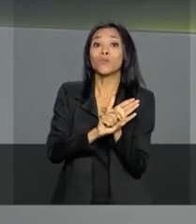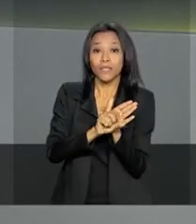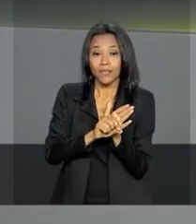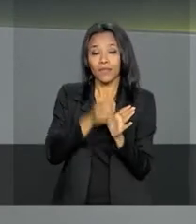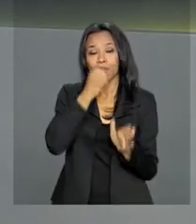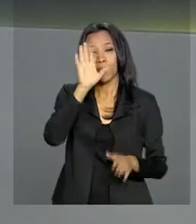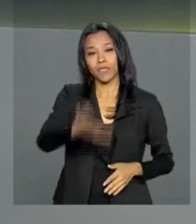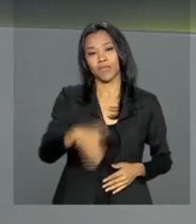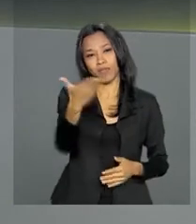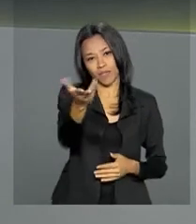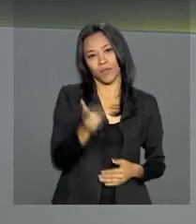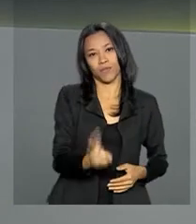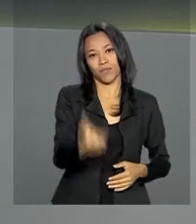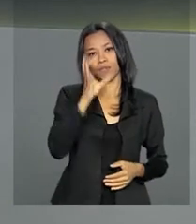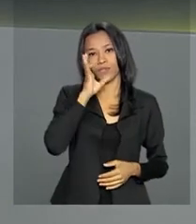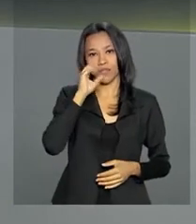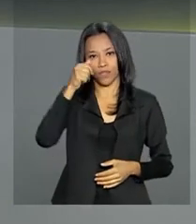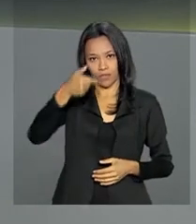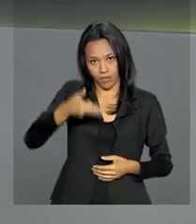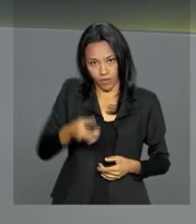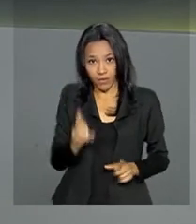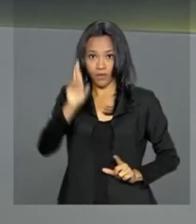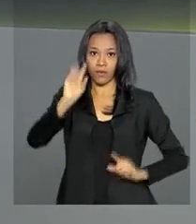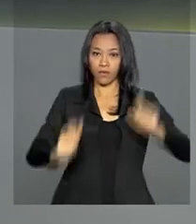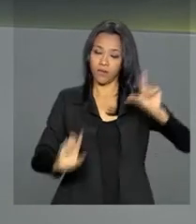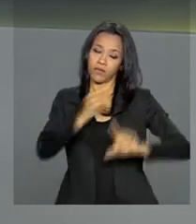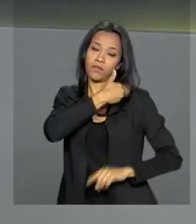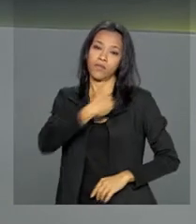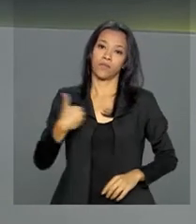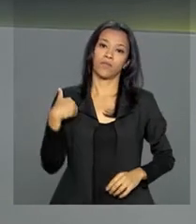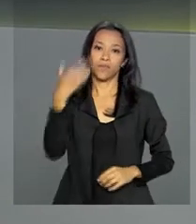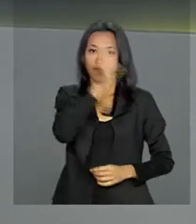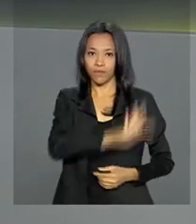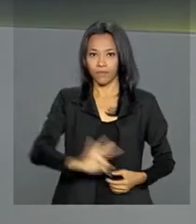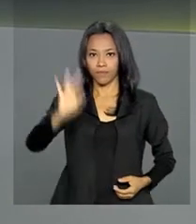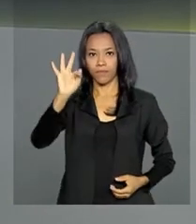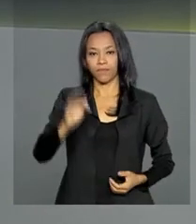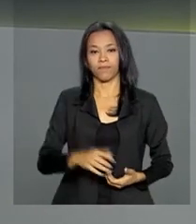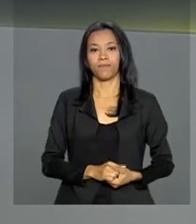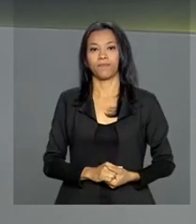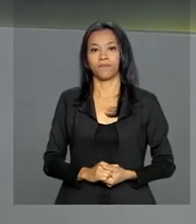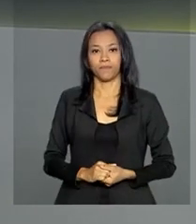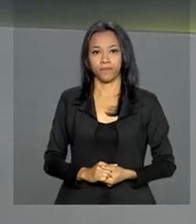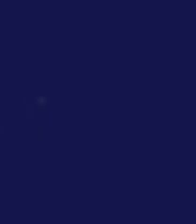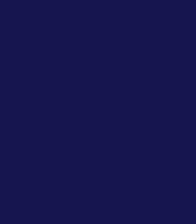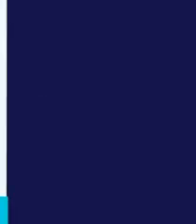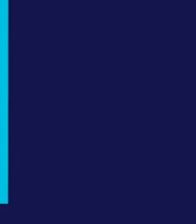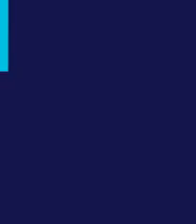Uma boa tarde para você e continue com a gente aqui na NBR, a TV do Governo Federal.